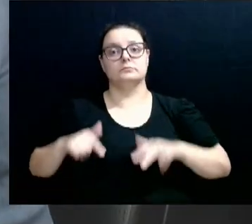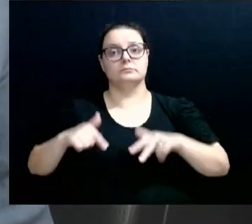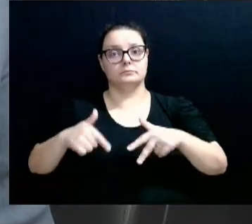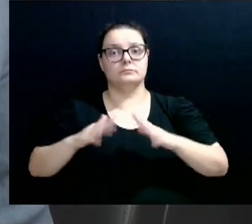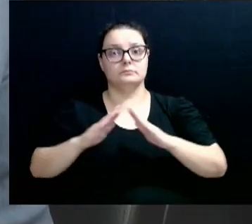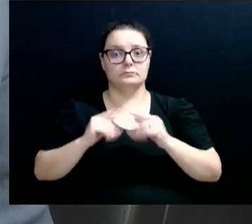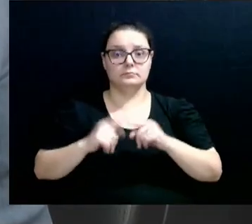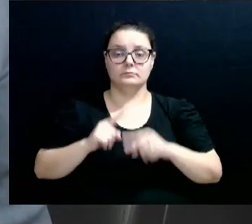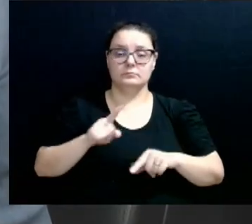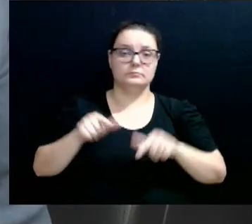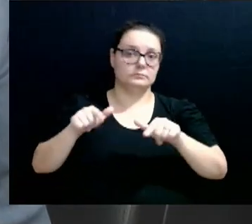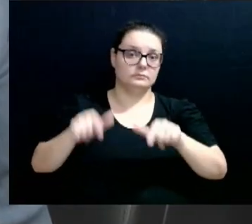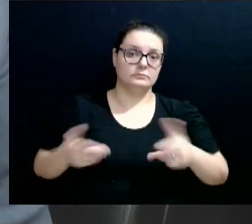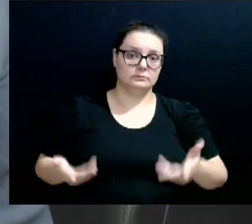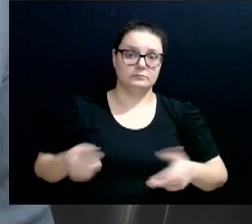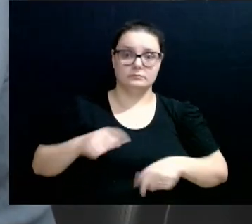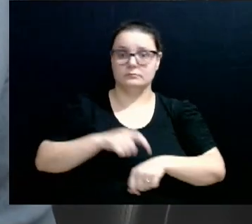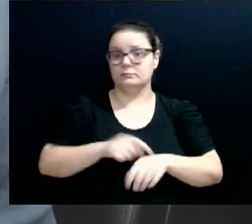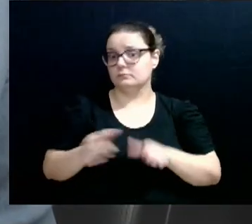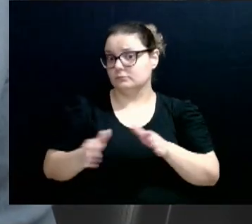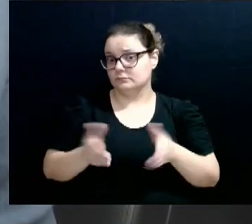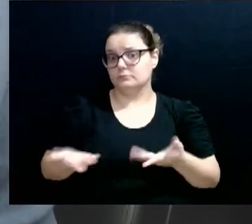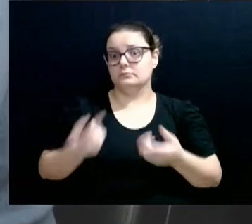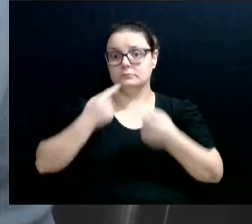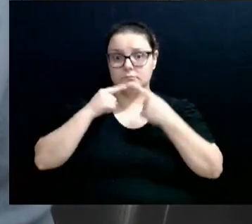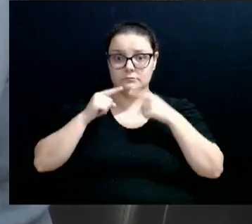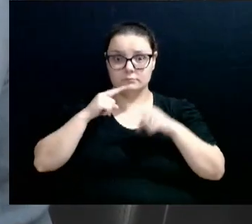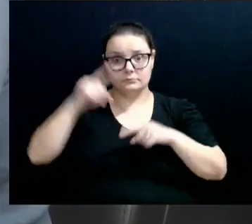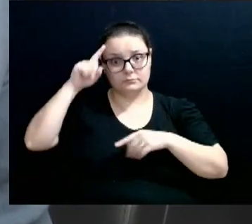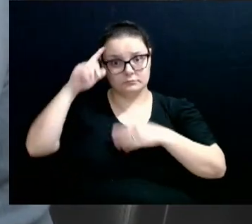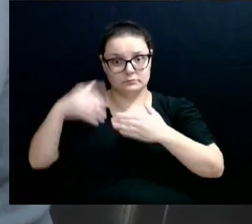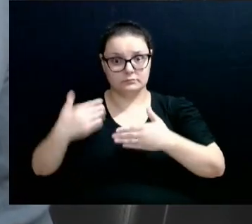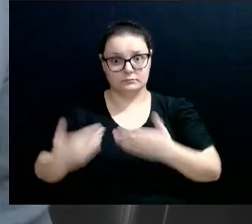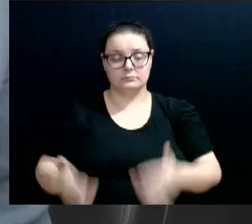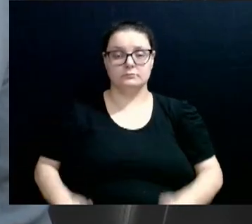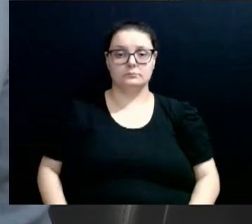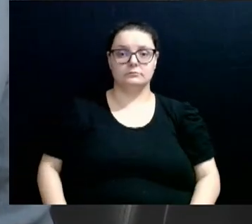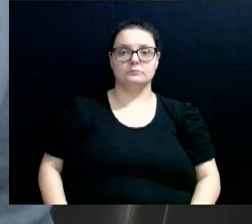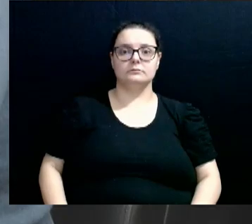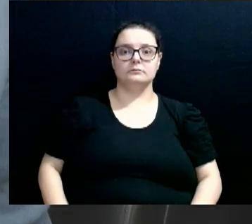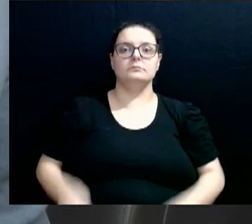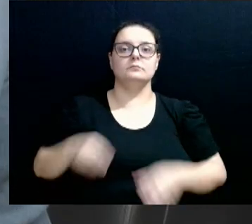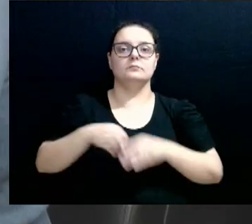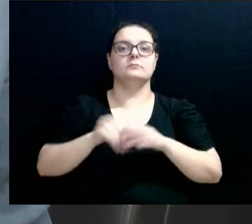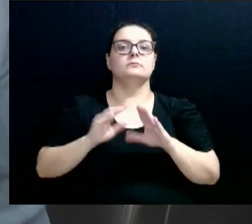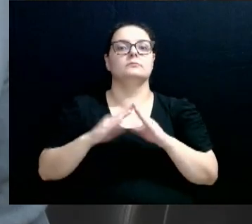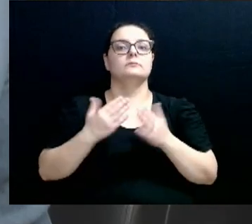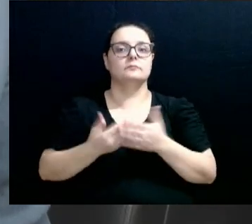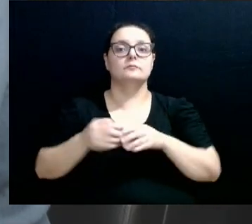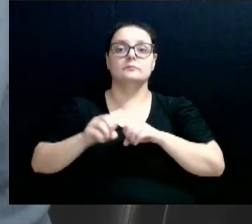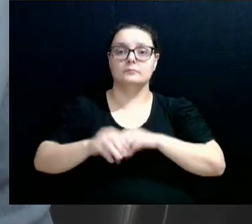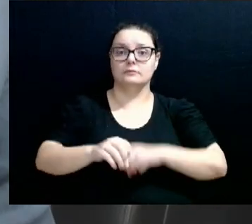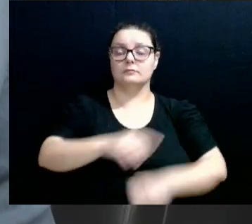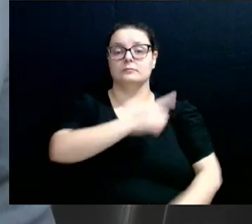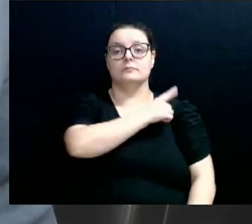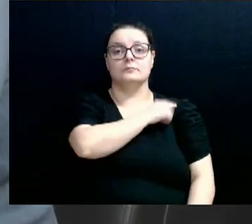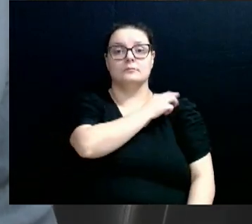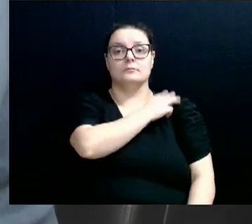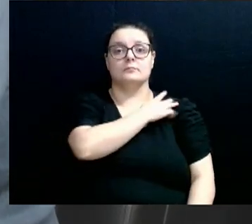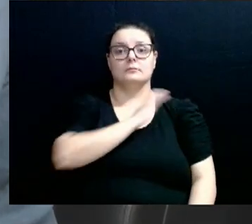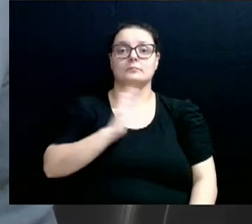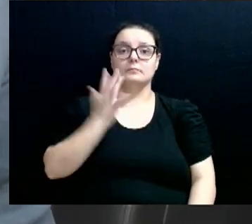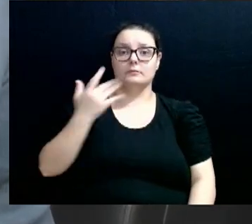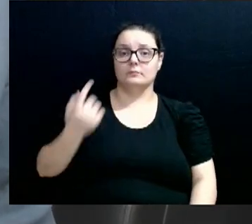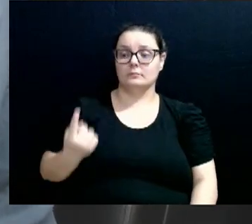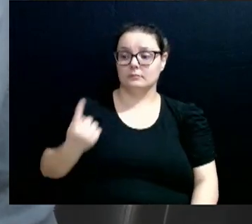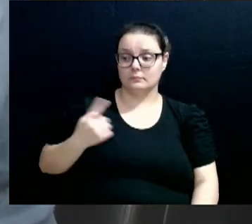menos naquele momento, onde a crítica estava muito presente. Então, na escola, no ensino médio, isso aparece para mim. E isso